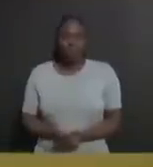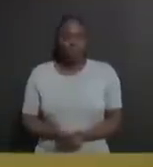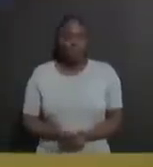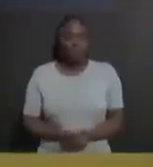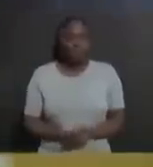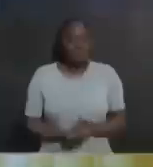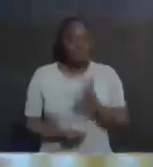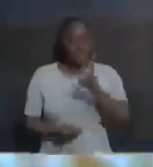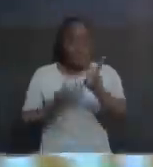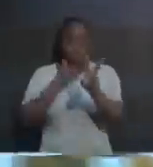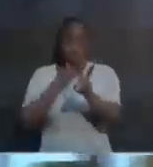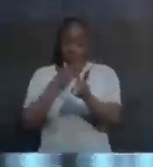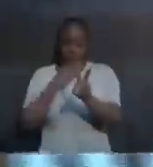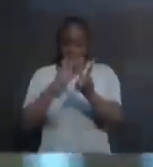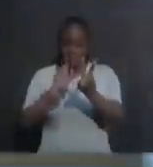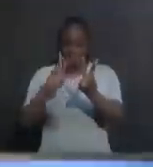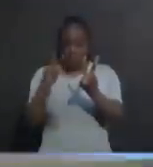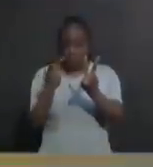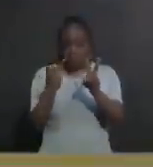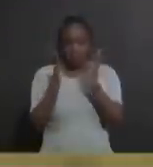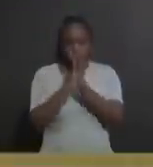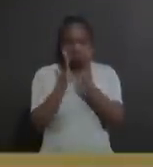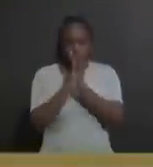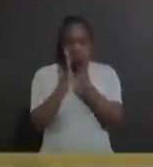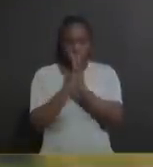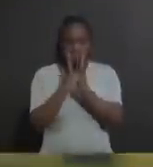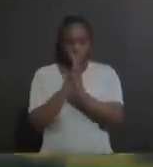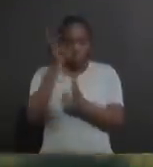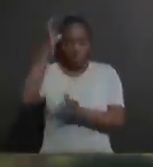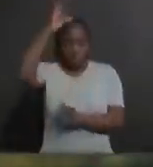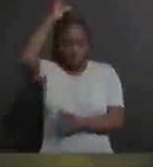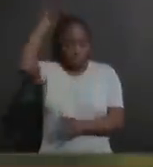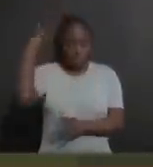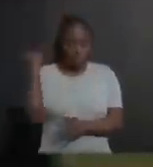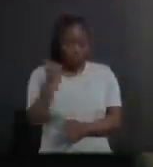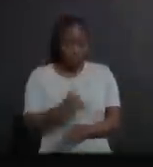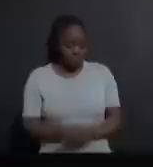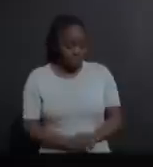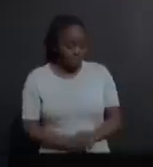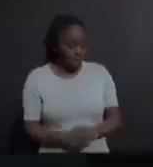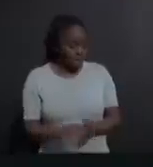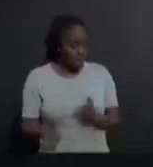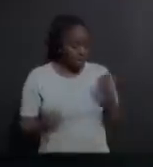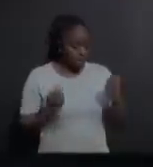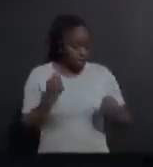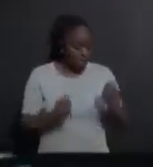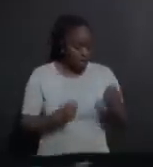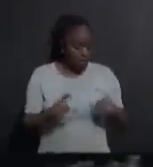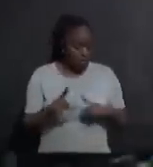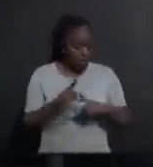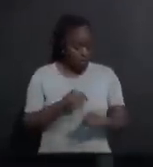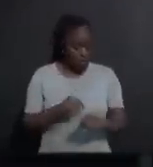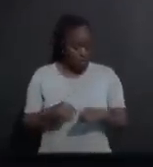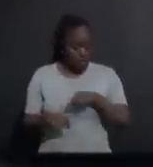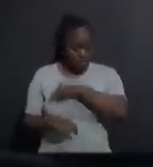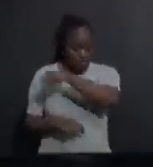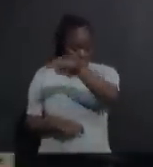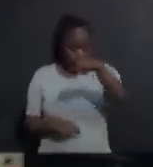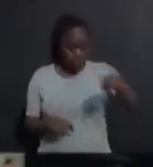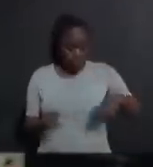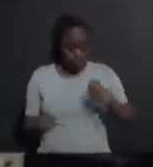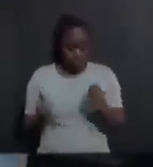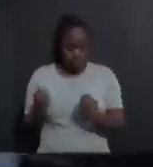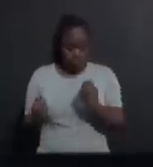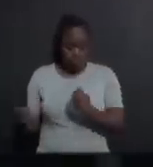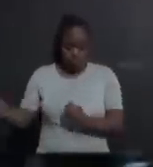Dois rapazes aqui em Belo Horizonte orando. O Espírito Santo falou com eles assim: sai de carro agora e dá a volta aqui nesse quarteirão.